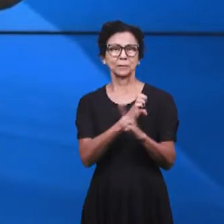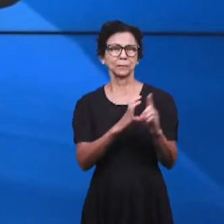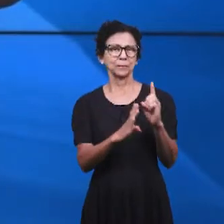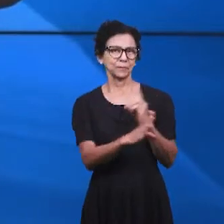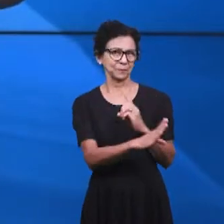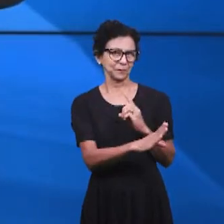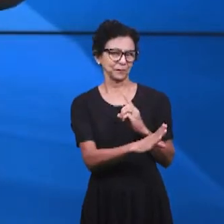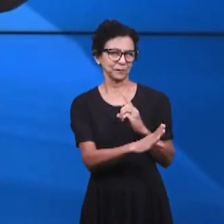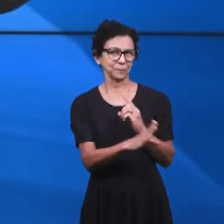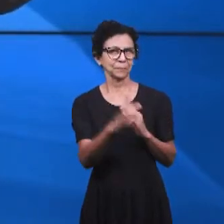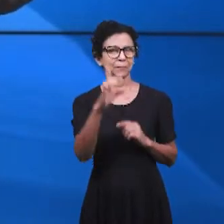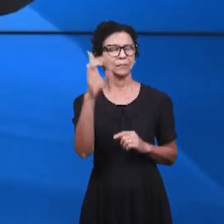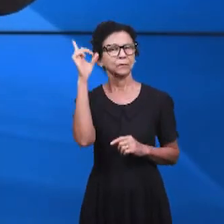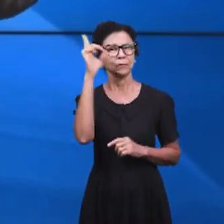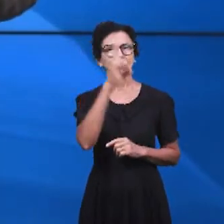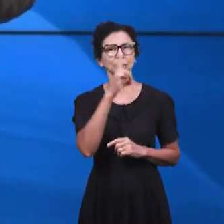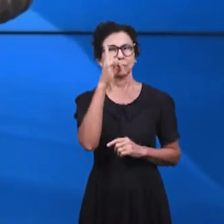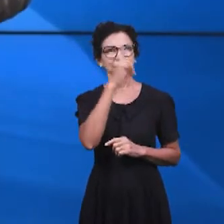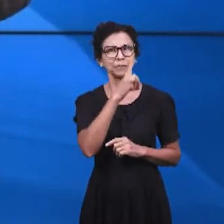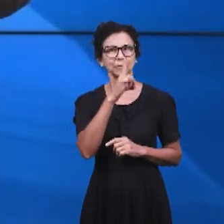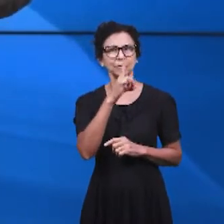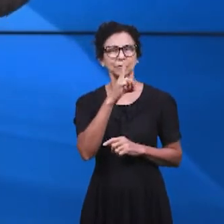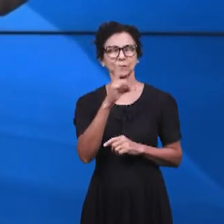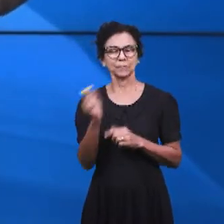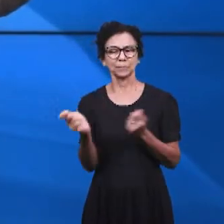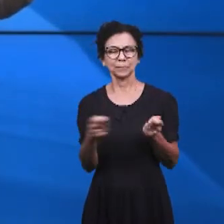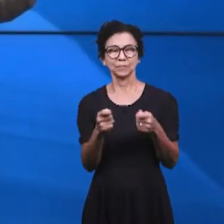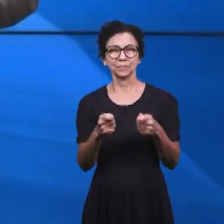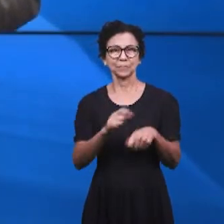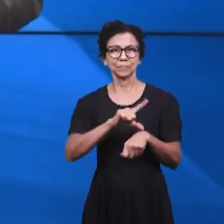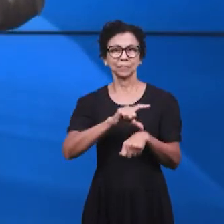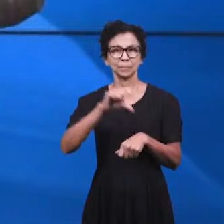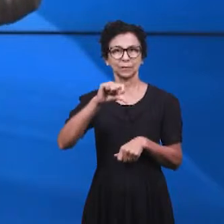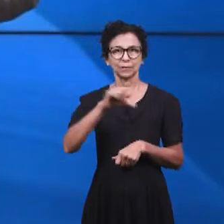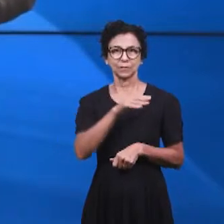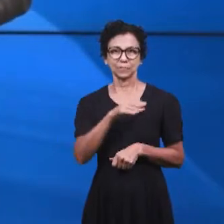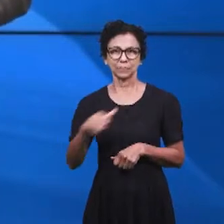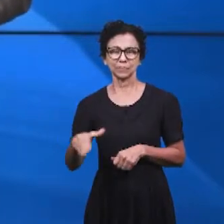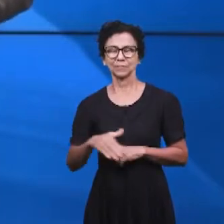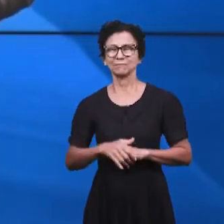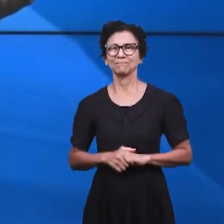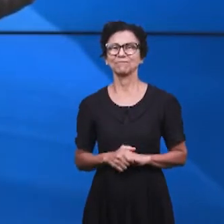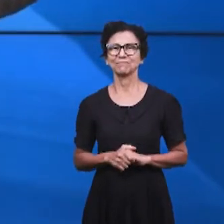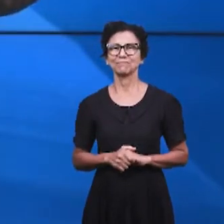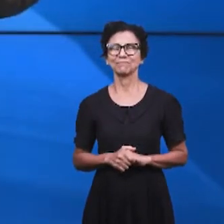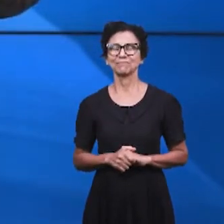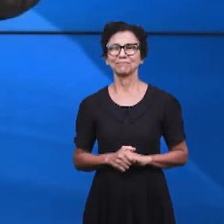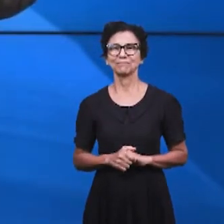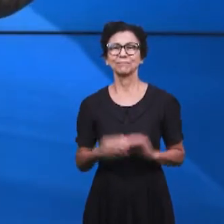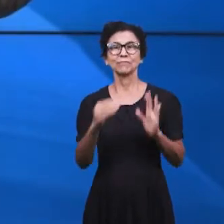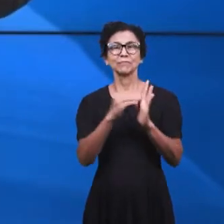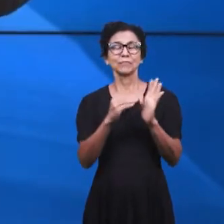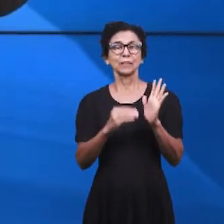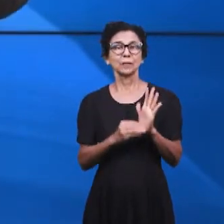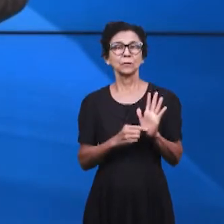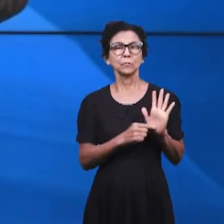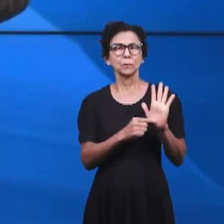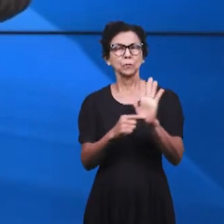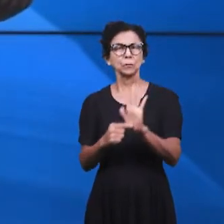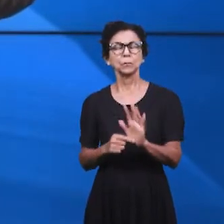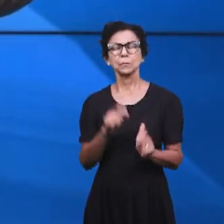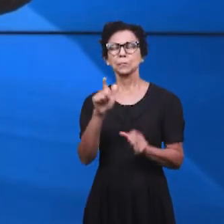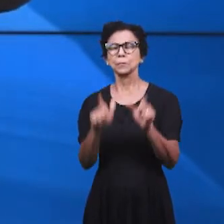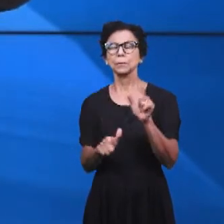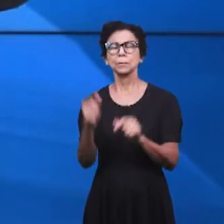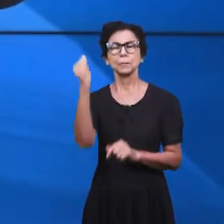Dominical. Todos os domingos, a partir das 9h30, a gente entra com esse conteúdo de maneira inédita para trazer participações de irmãos